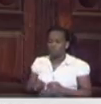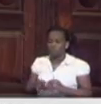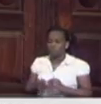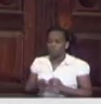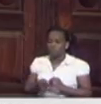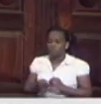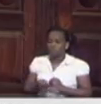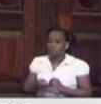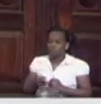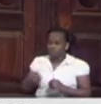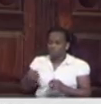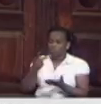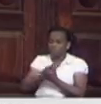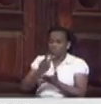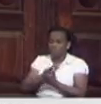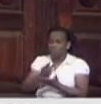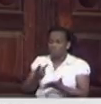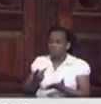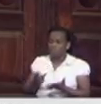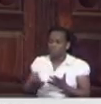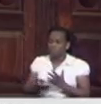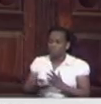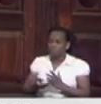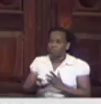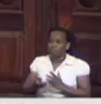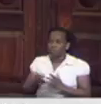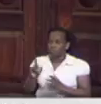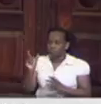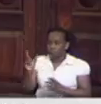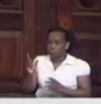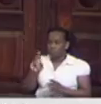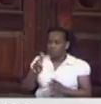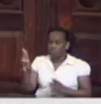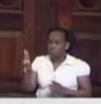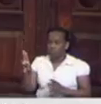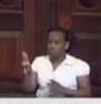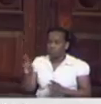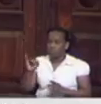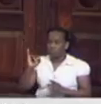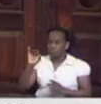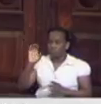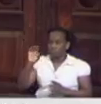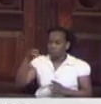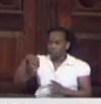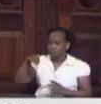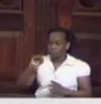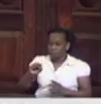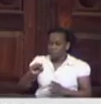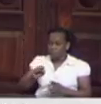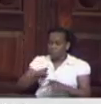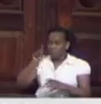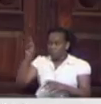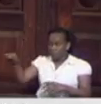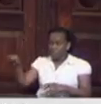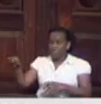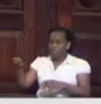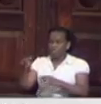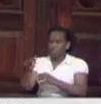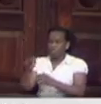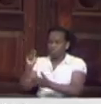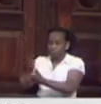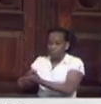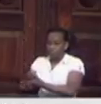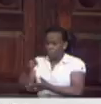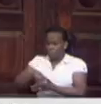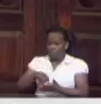é injustamente taxado no ICMS e no destino, e não na origem.